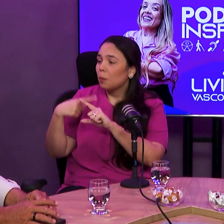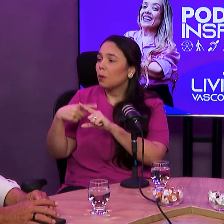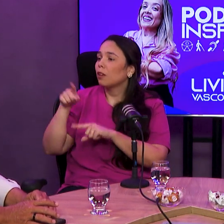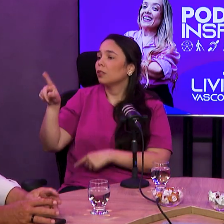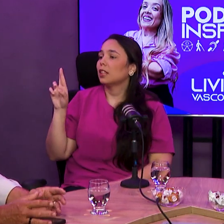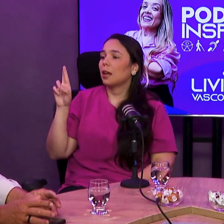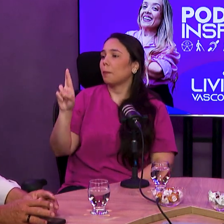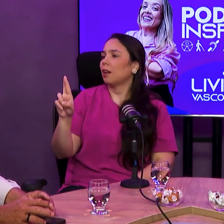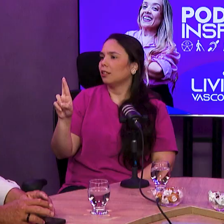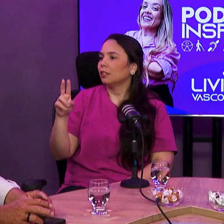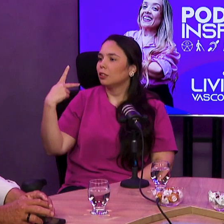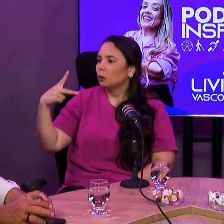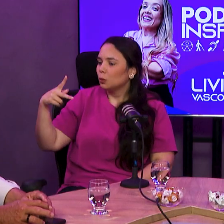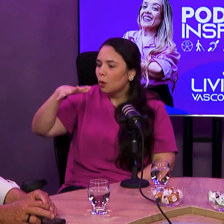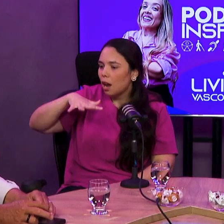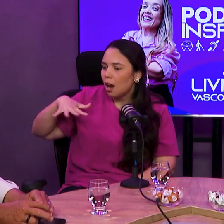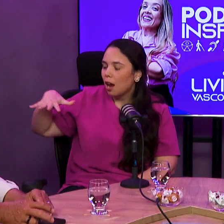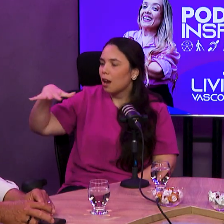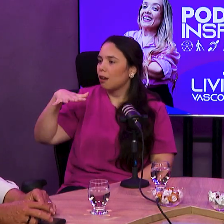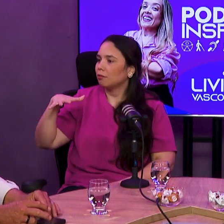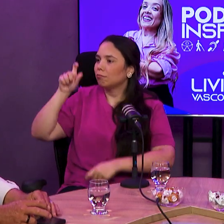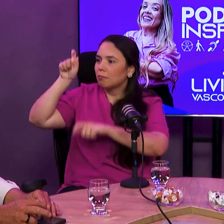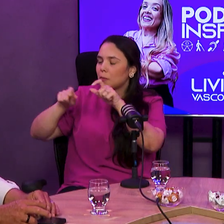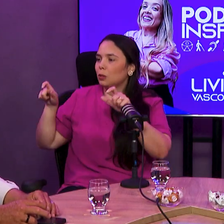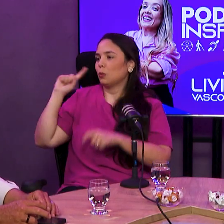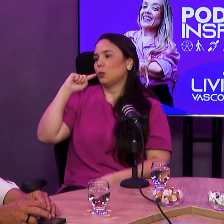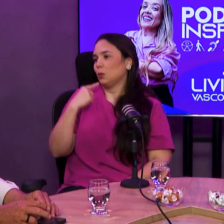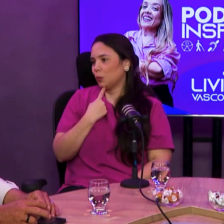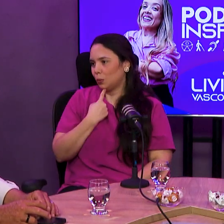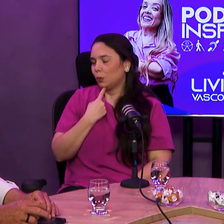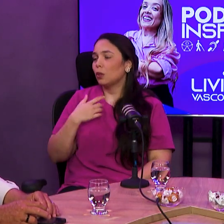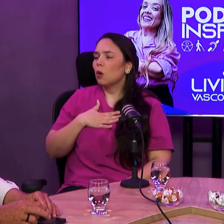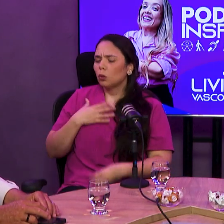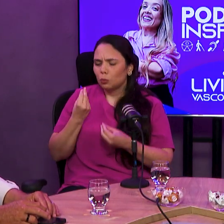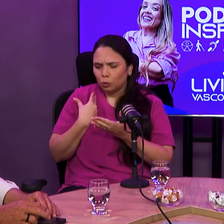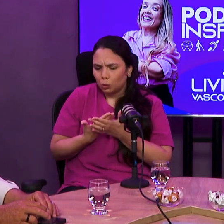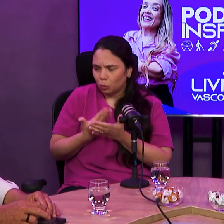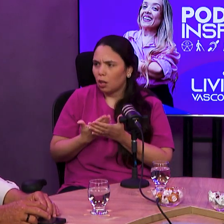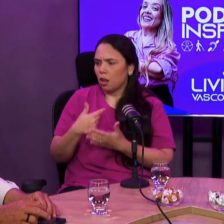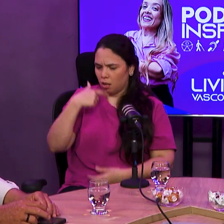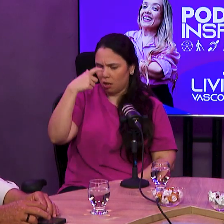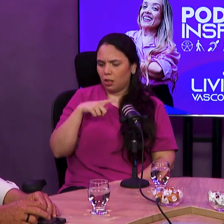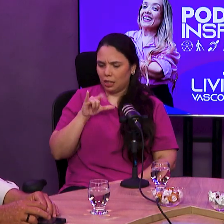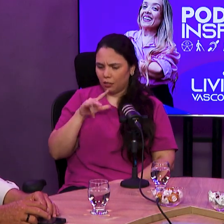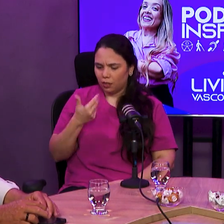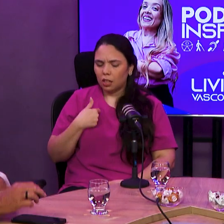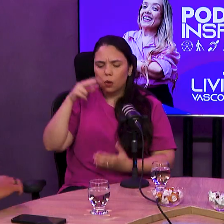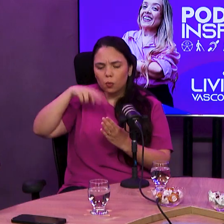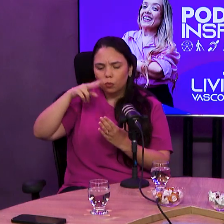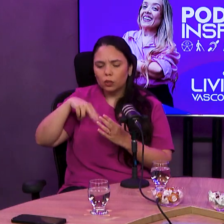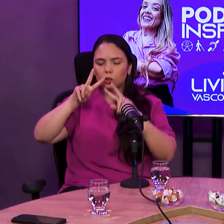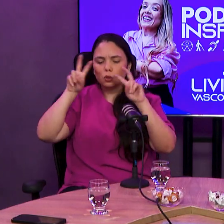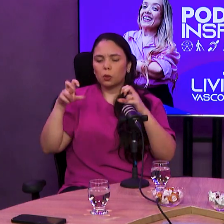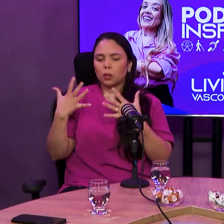muito essa sua área, as pessoas também, que eu gosto muito de estudar, amigo. E eu estava lendo a história da